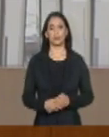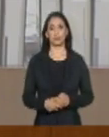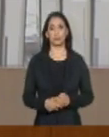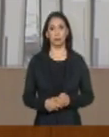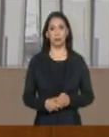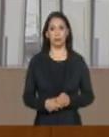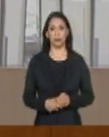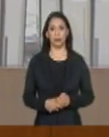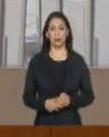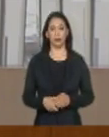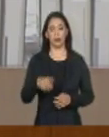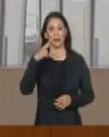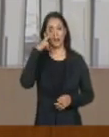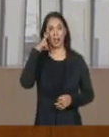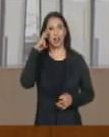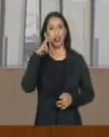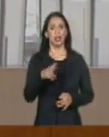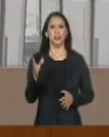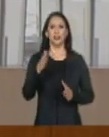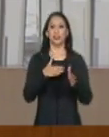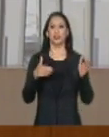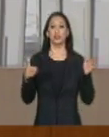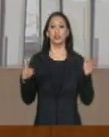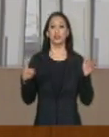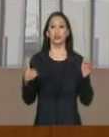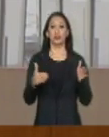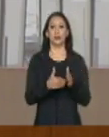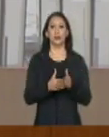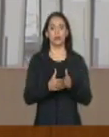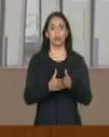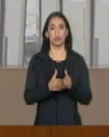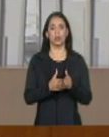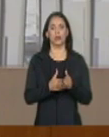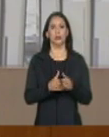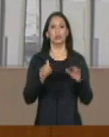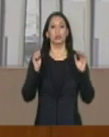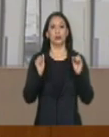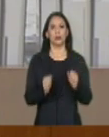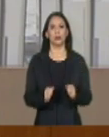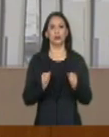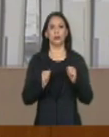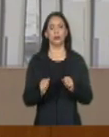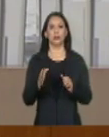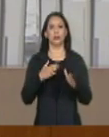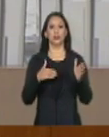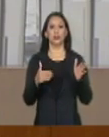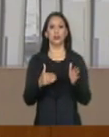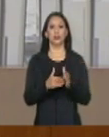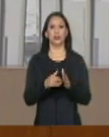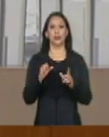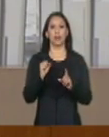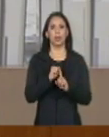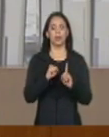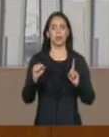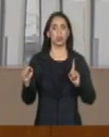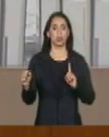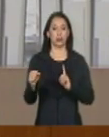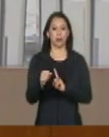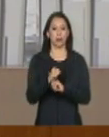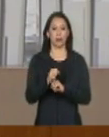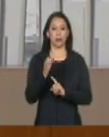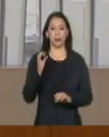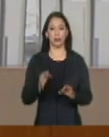merecem a atenção de todas as instituições, de todos os poderes e de toda a sociedade, de todas as funções essenciais à